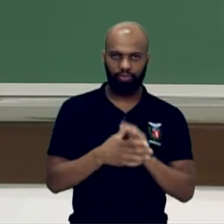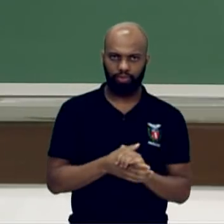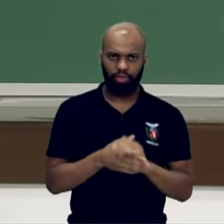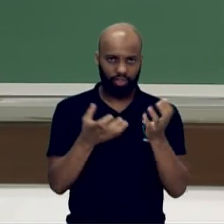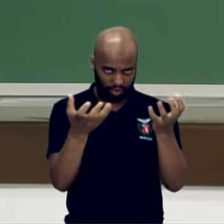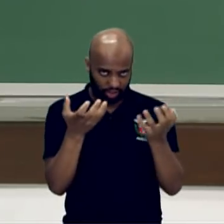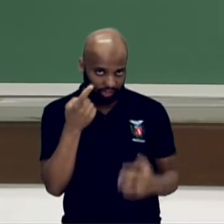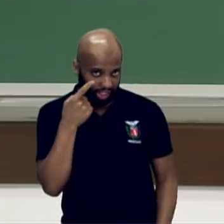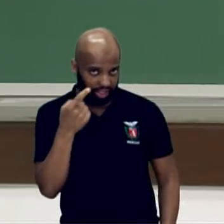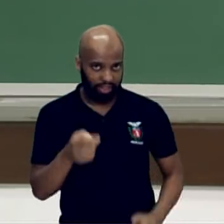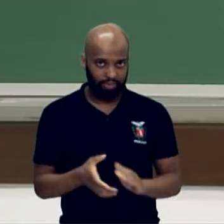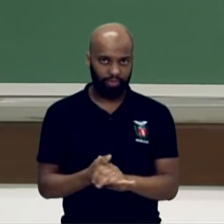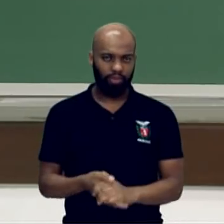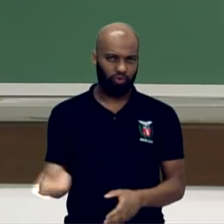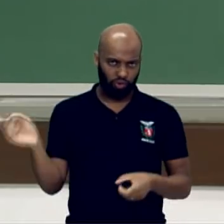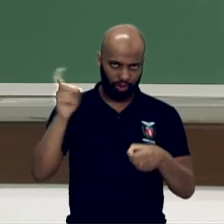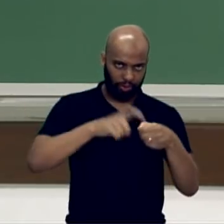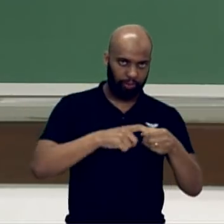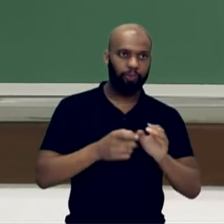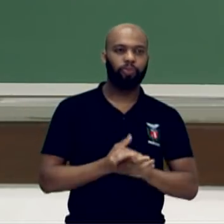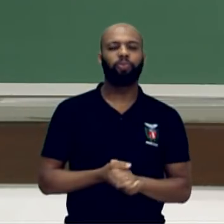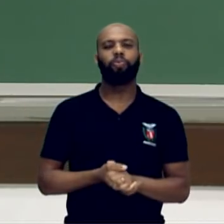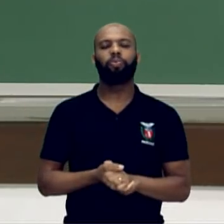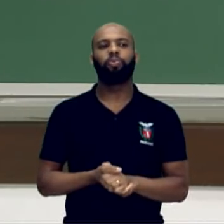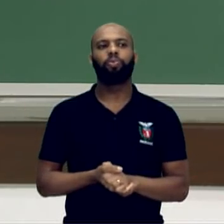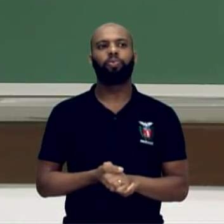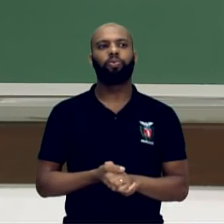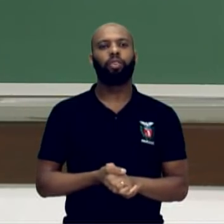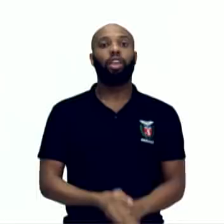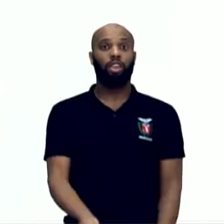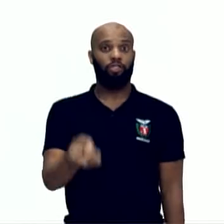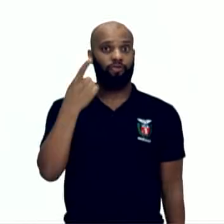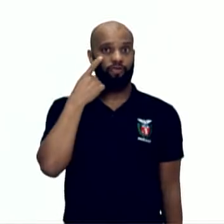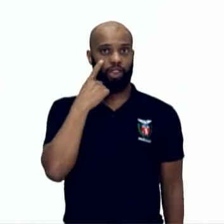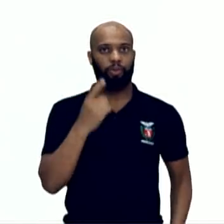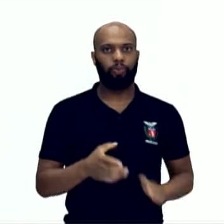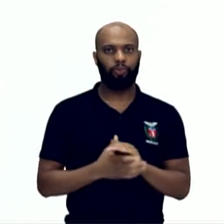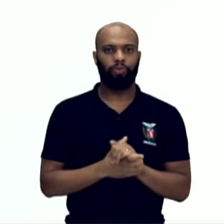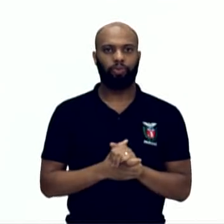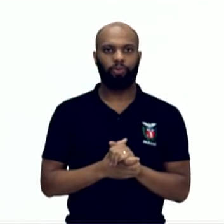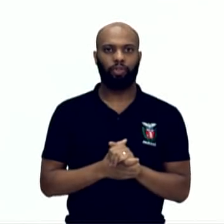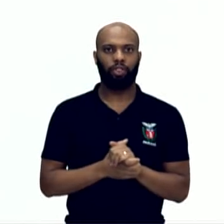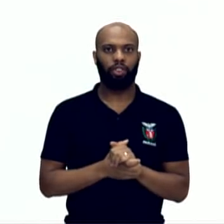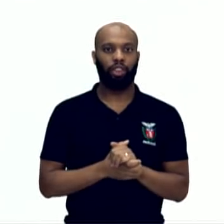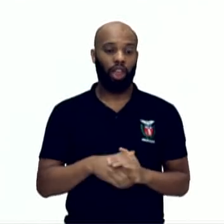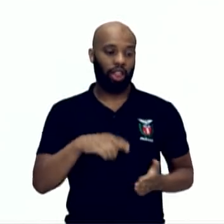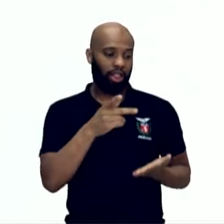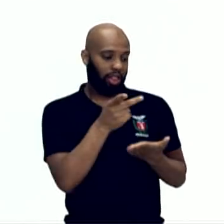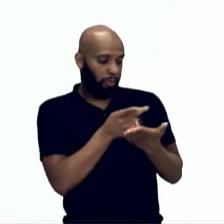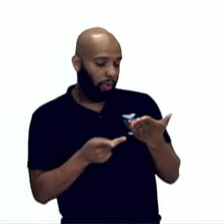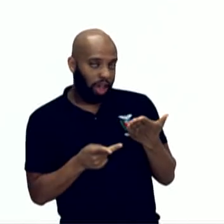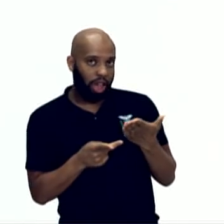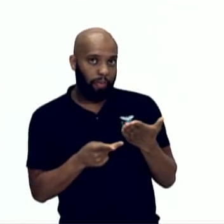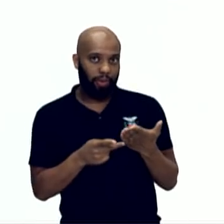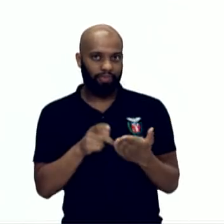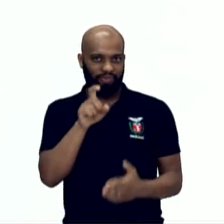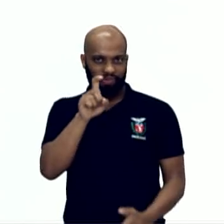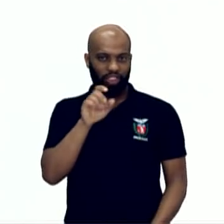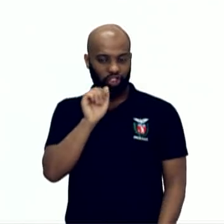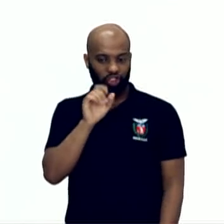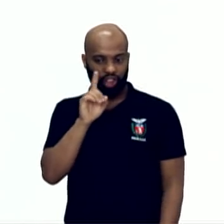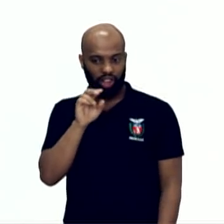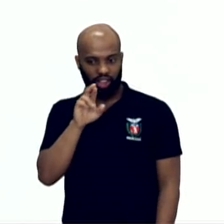Querem ver? Vamos voltar? Olhe só, então o poema Xadrez, ele vai ser composto